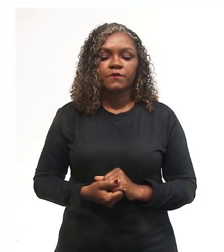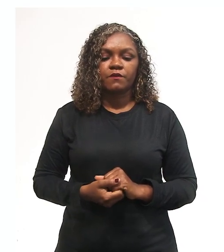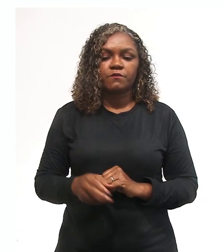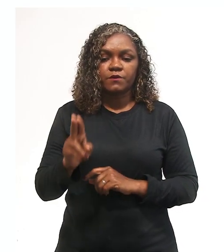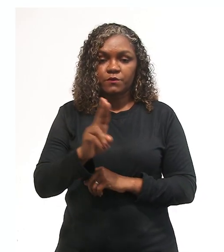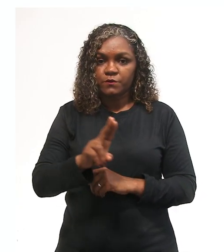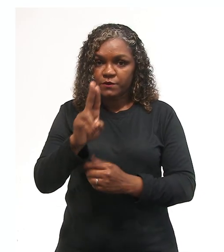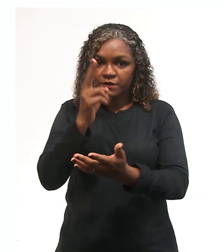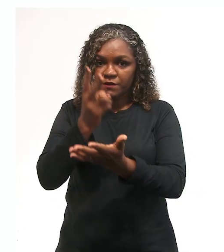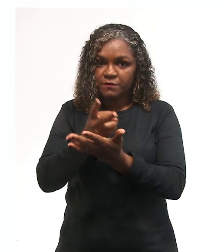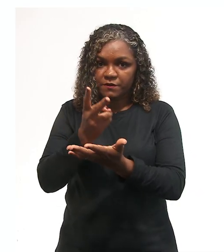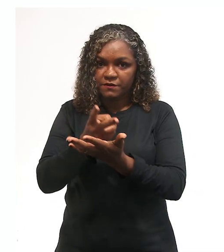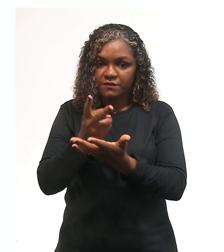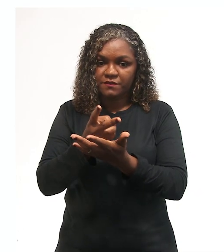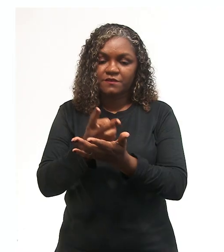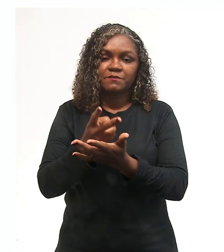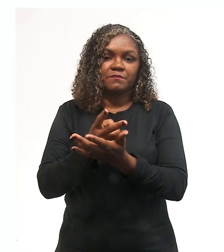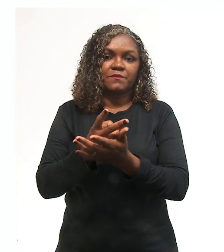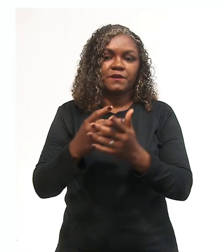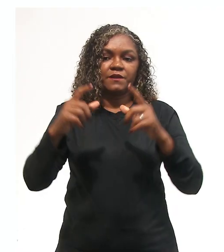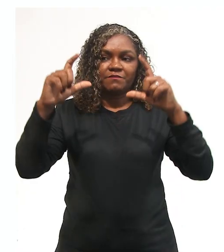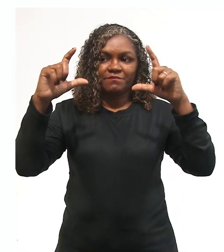a mesma